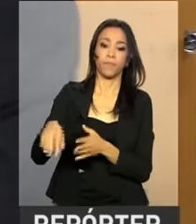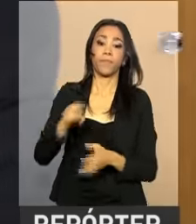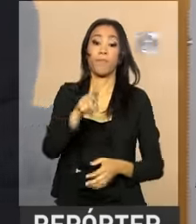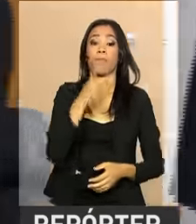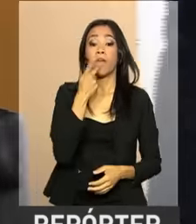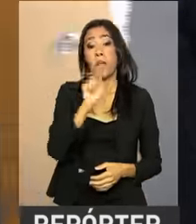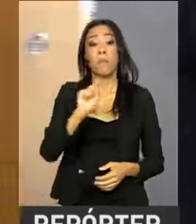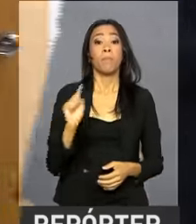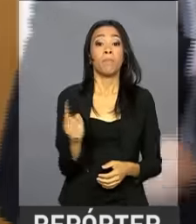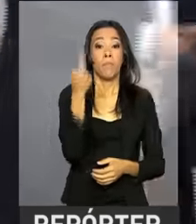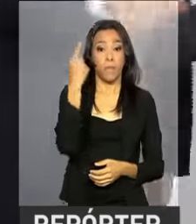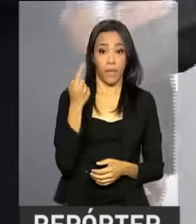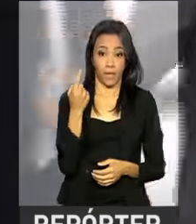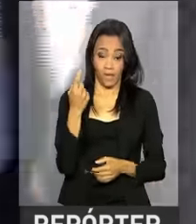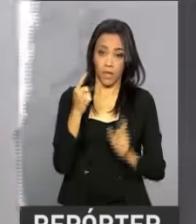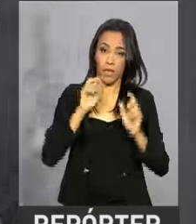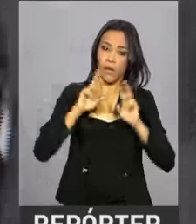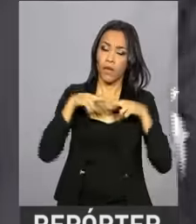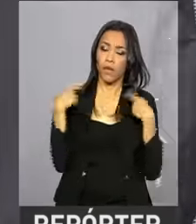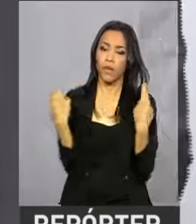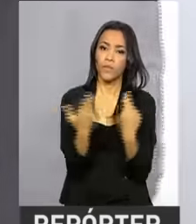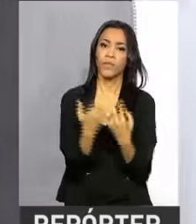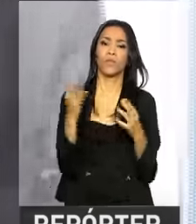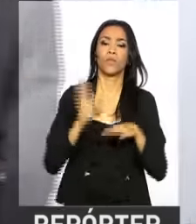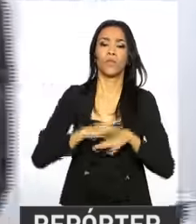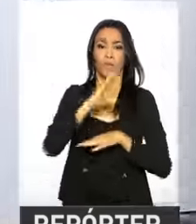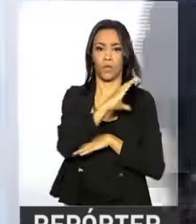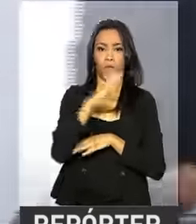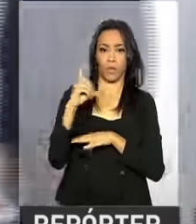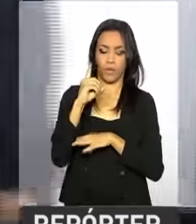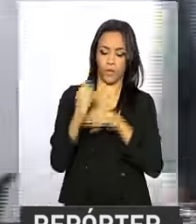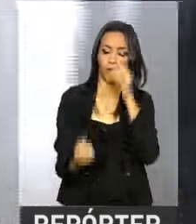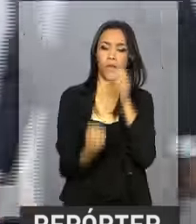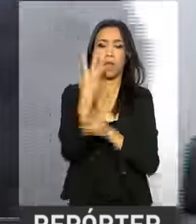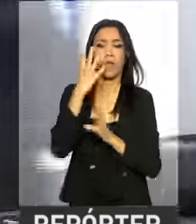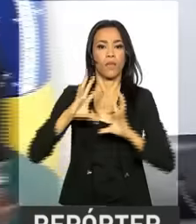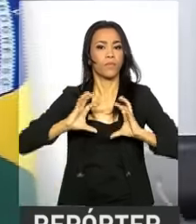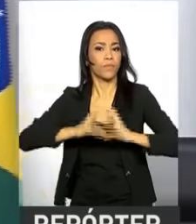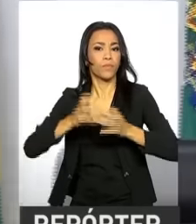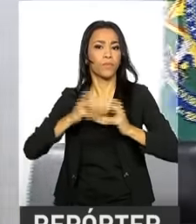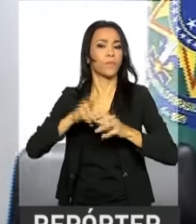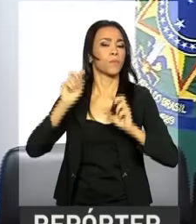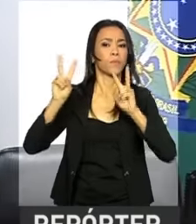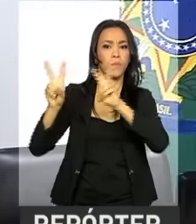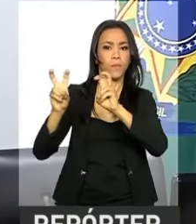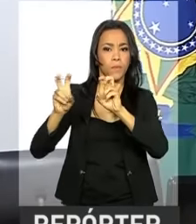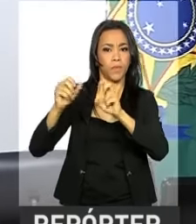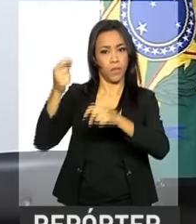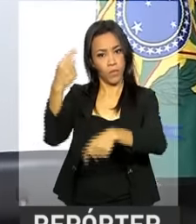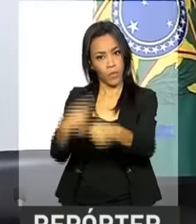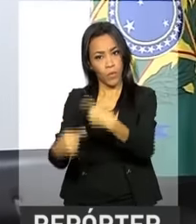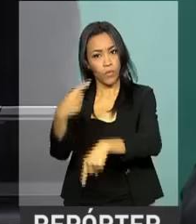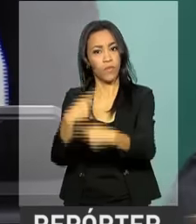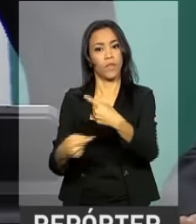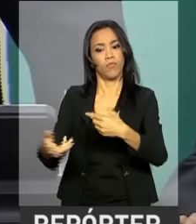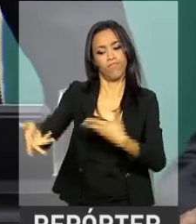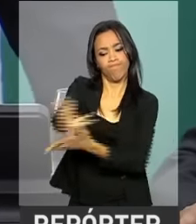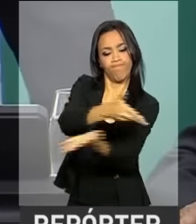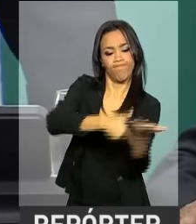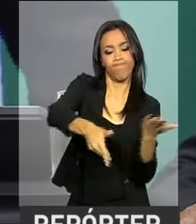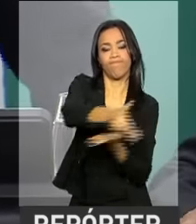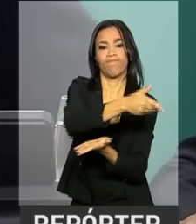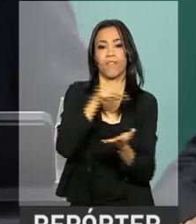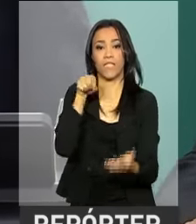reunião de um dos grupos setoriais de coordenação que estão sendo criados para discutir questões de governo de forma integrada.